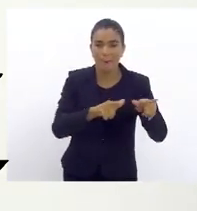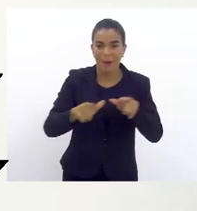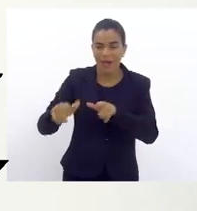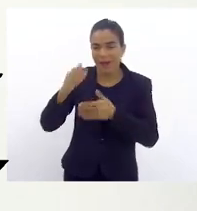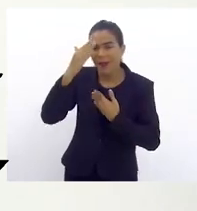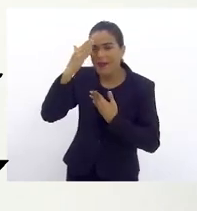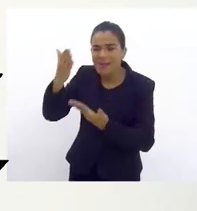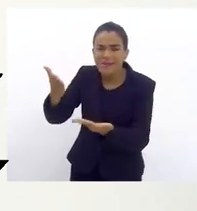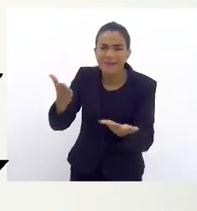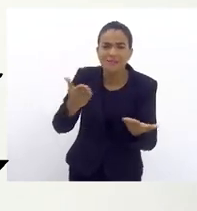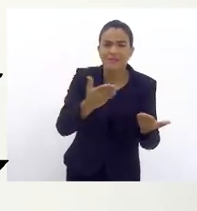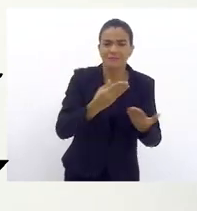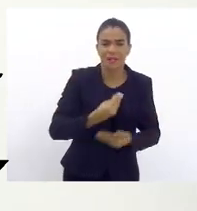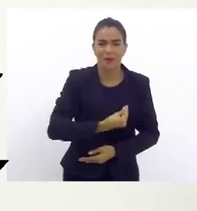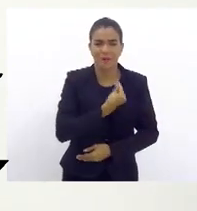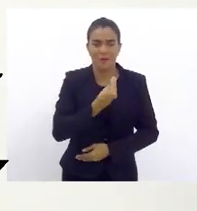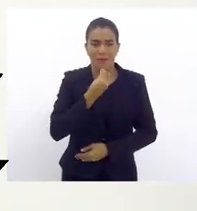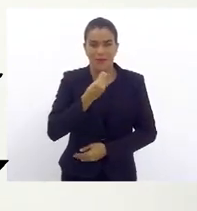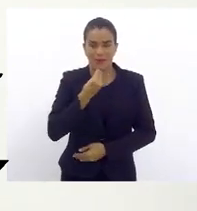de todos